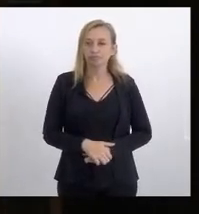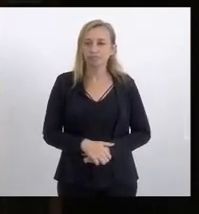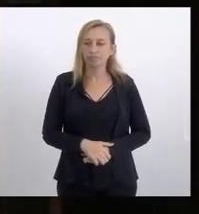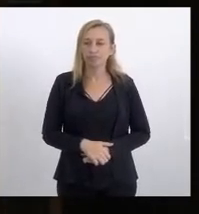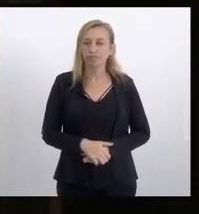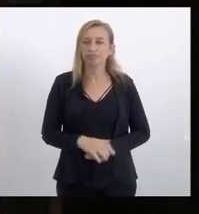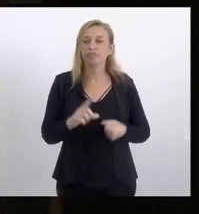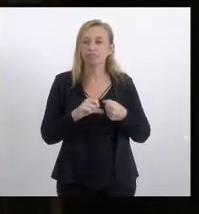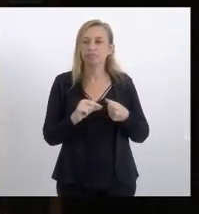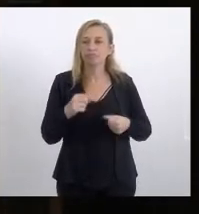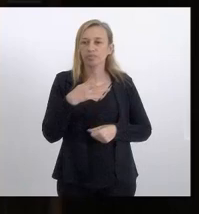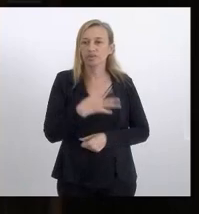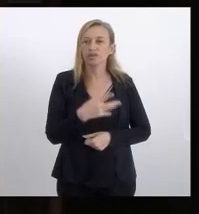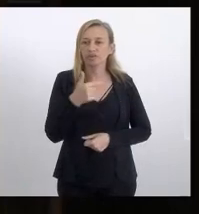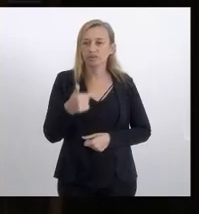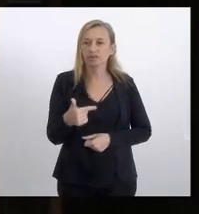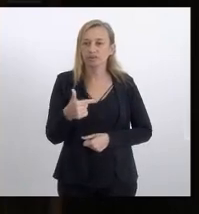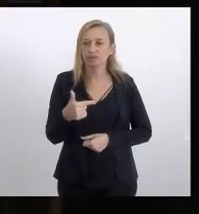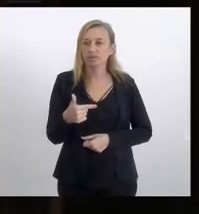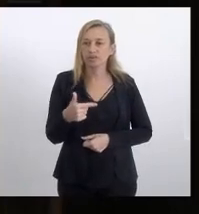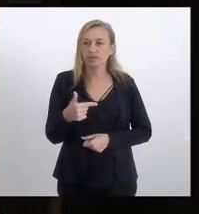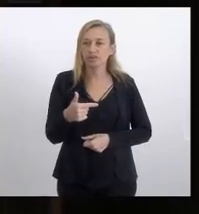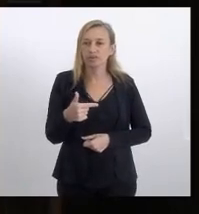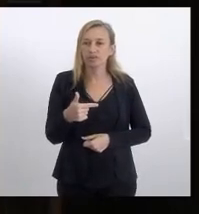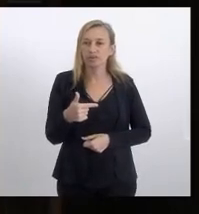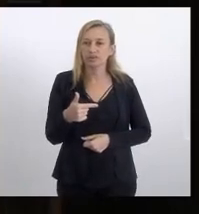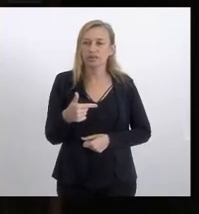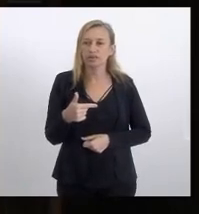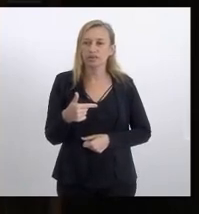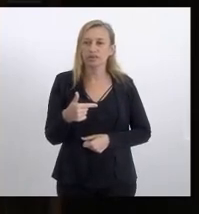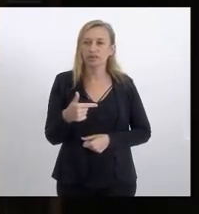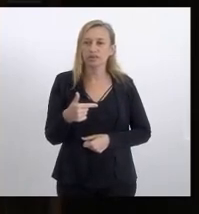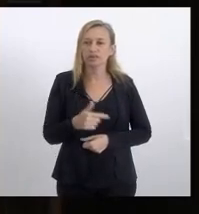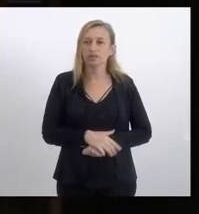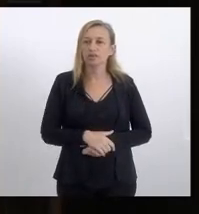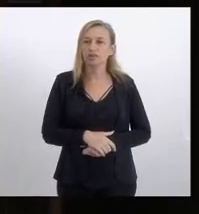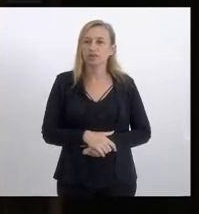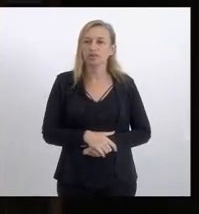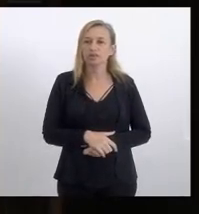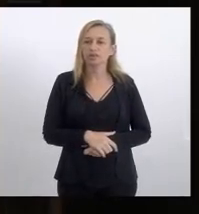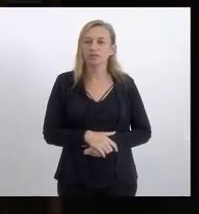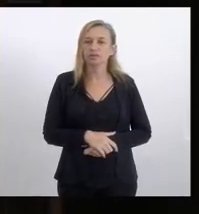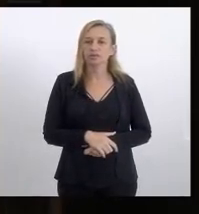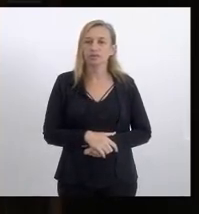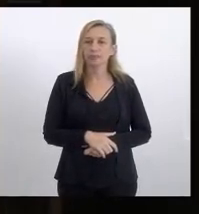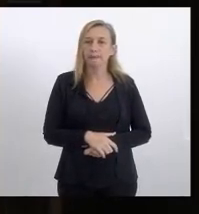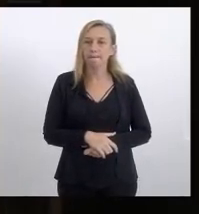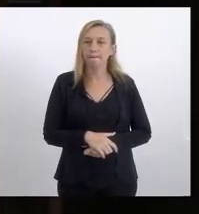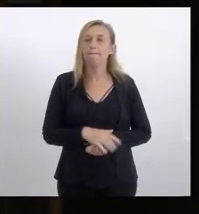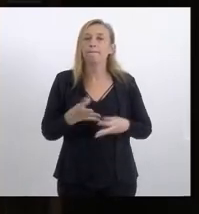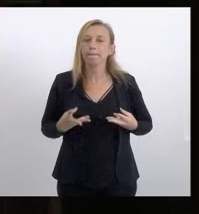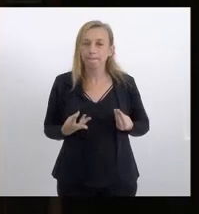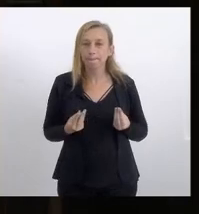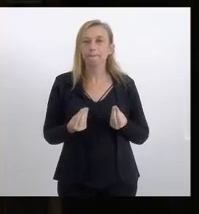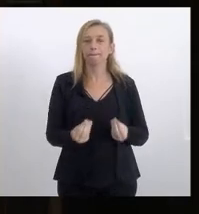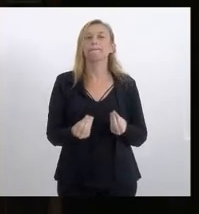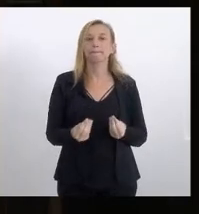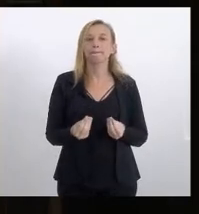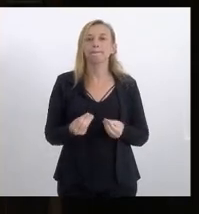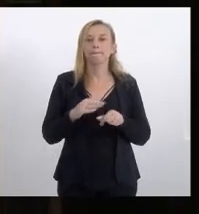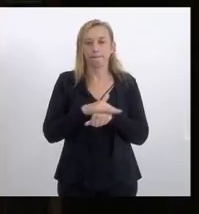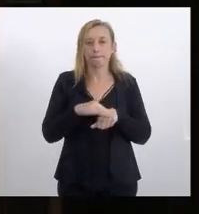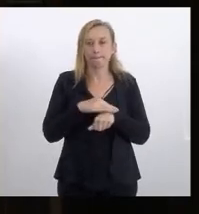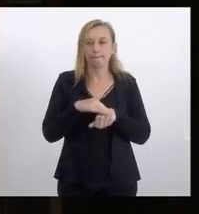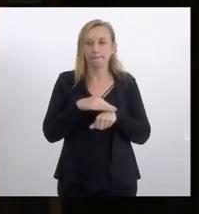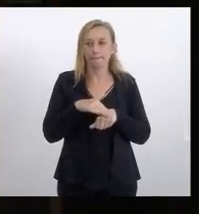o artigo 42 que é é onde a gente teve a sensibilidade ali tava